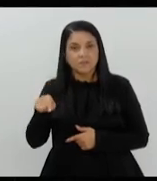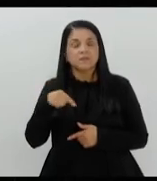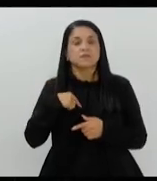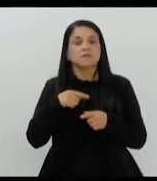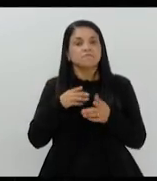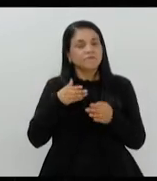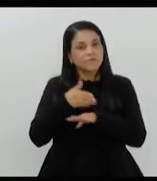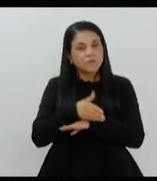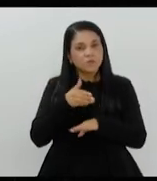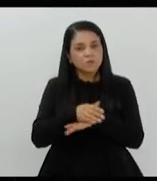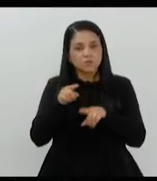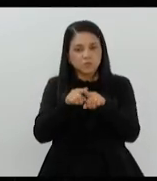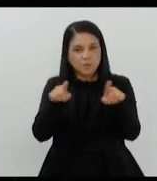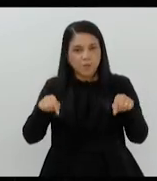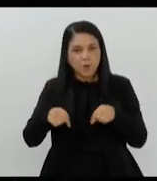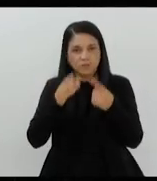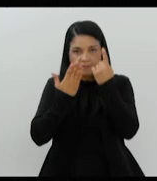SEDAI.